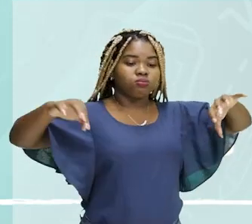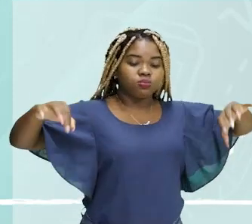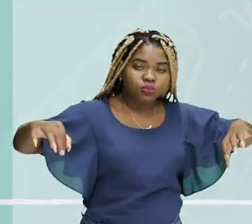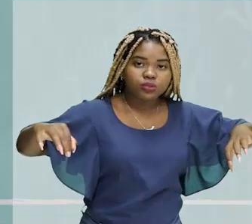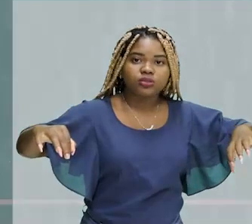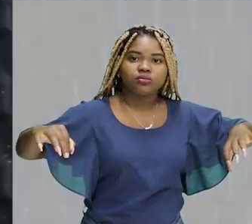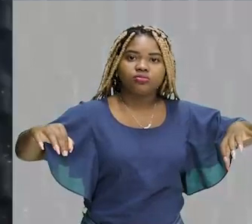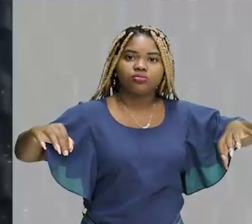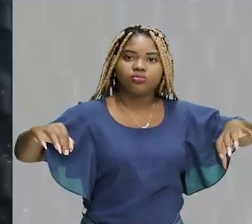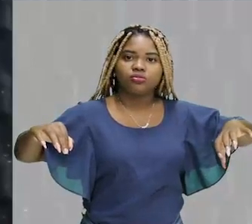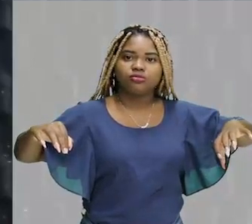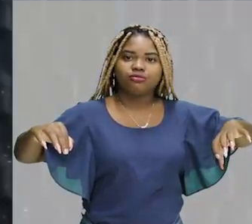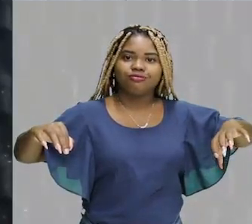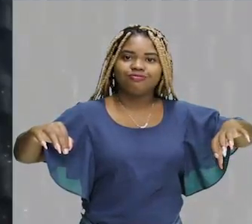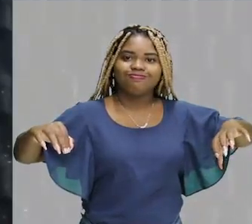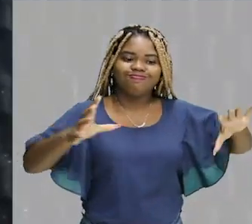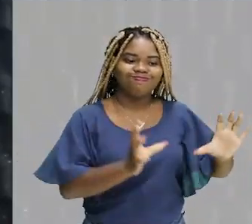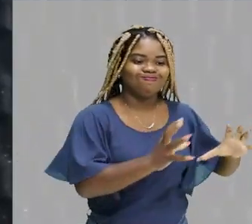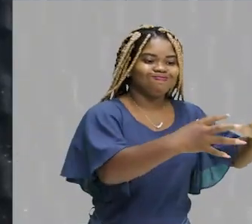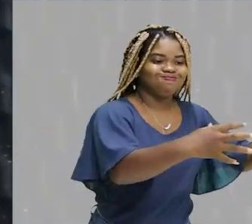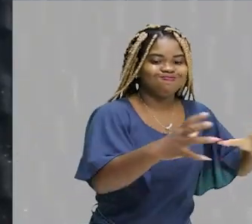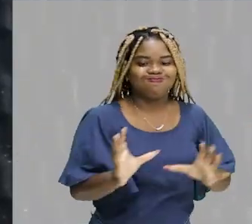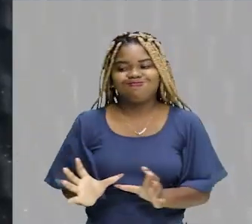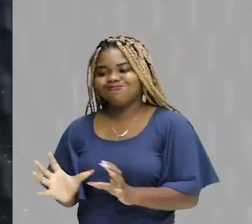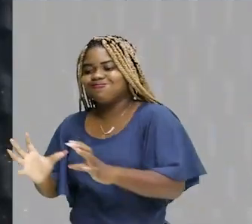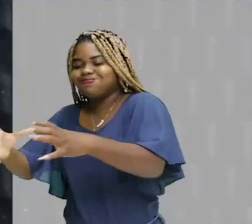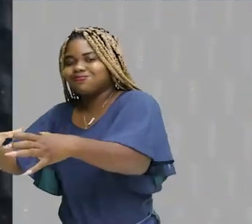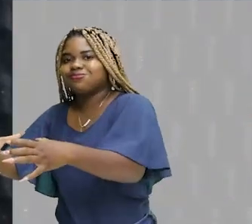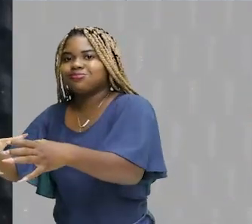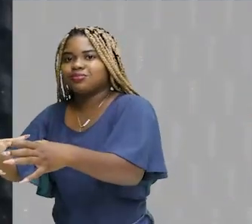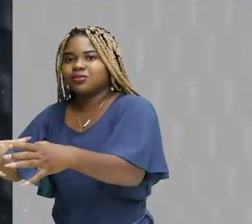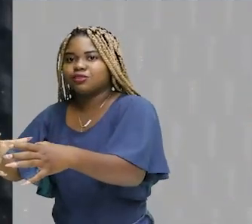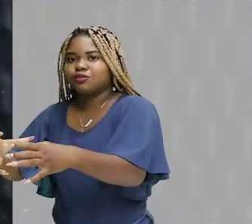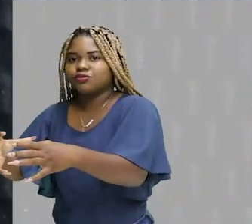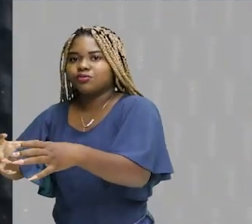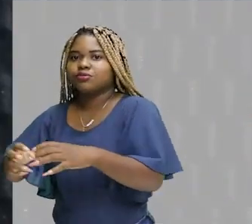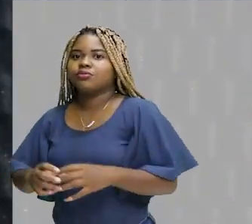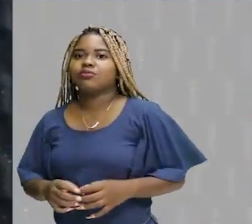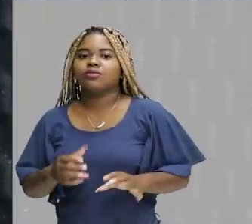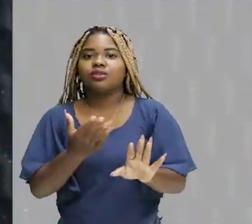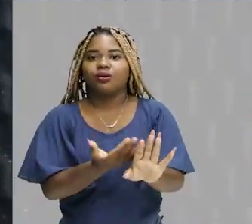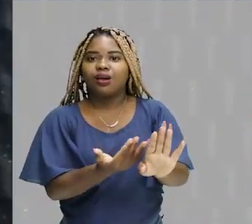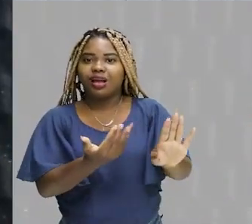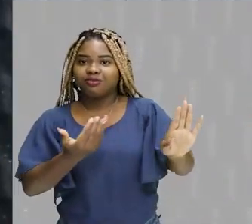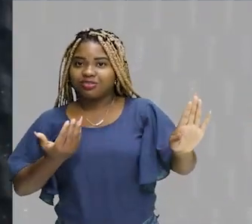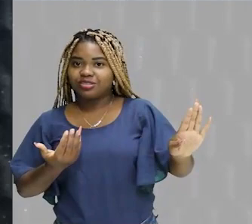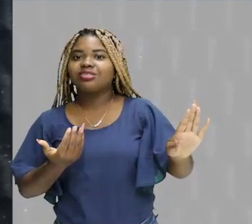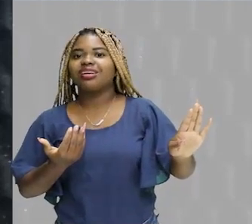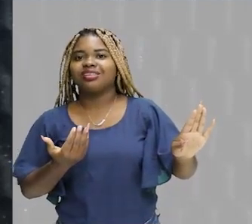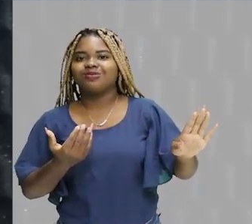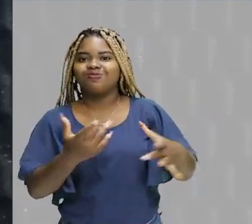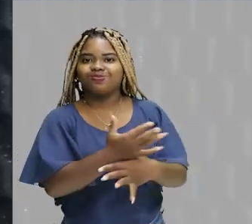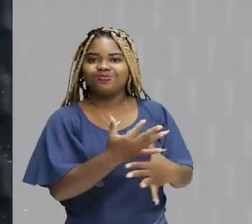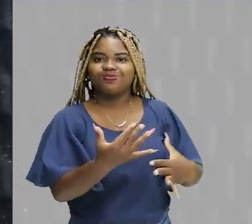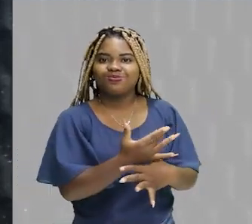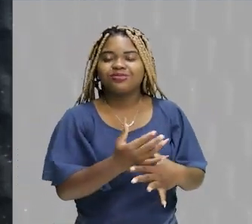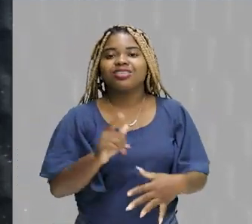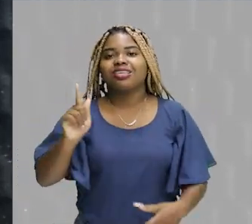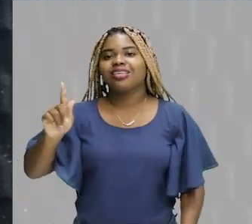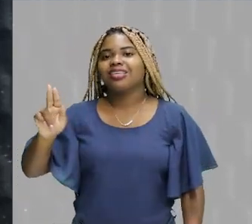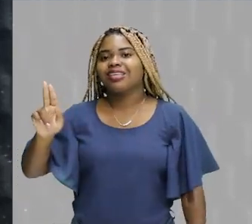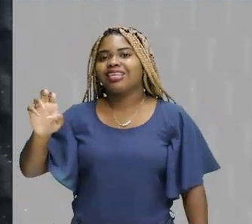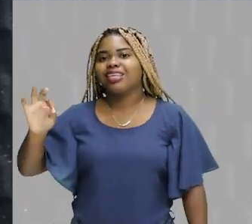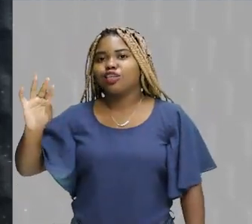Segregação é separação. São comunidades segregadas do resto da sociedade, né? São guetos, ok? Então essas são